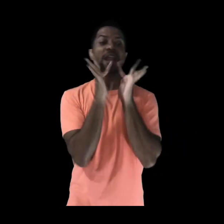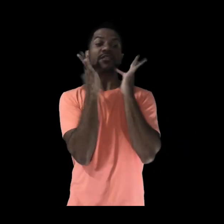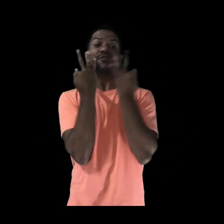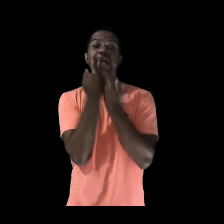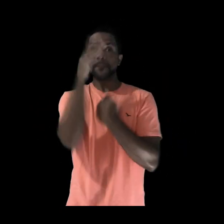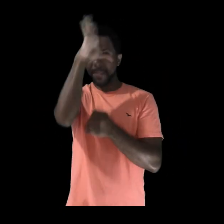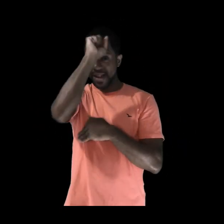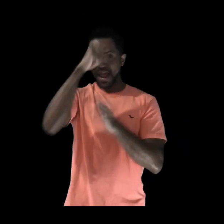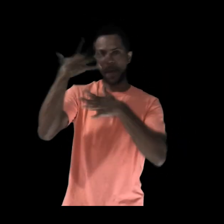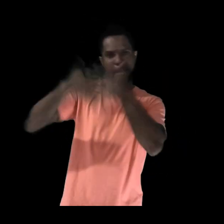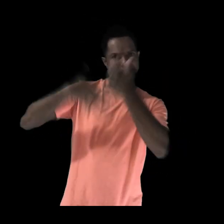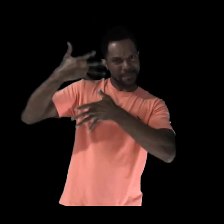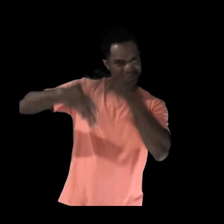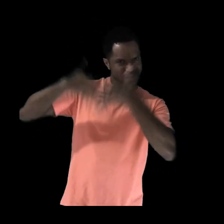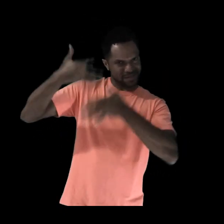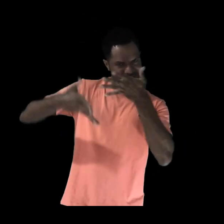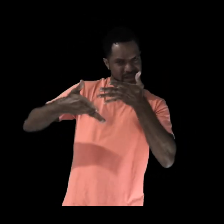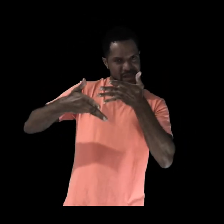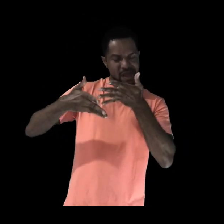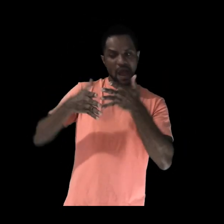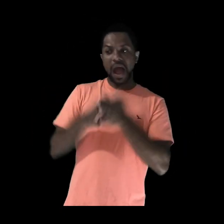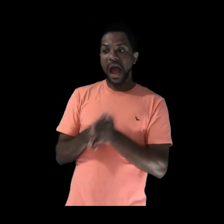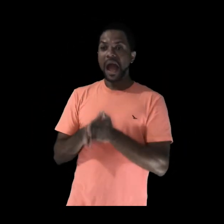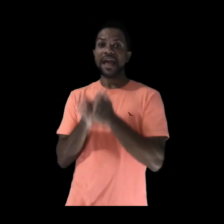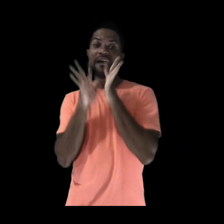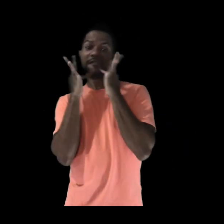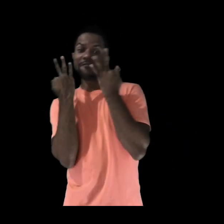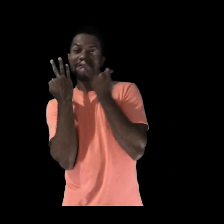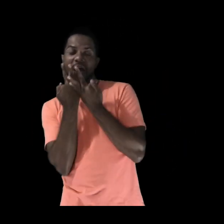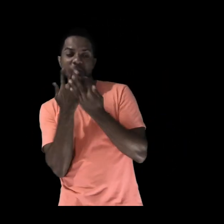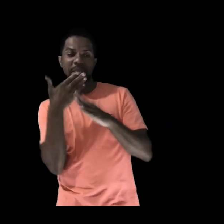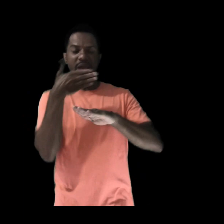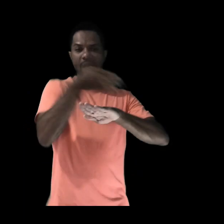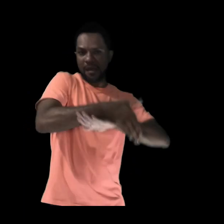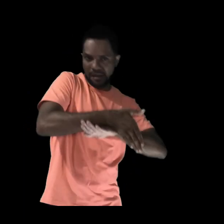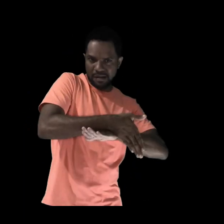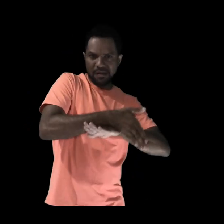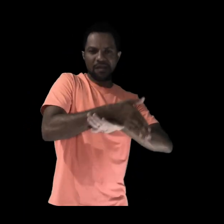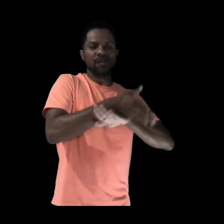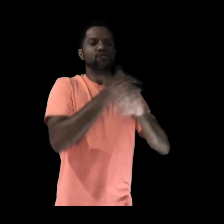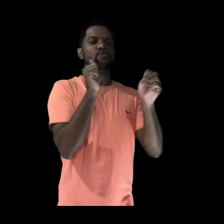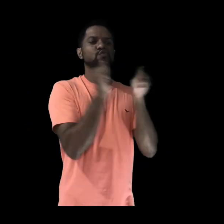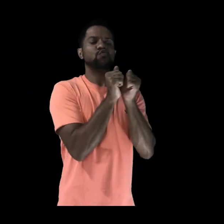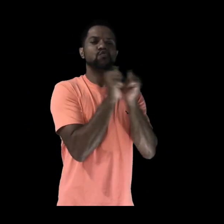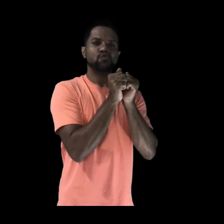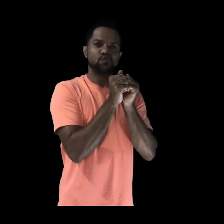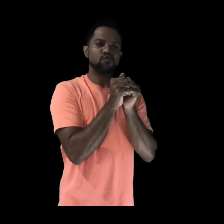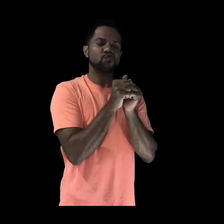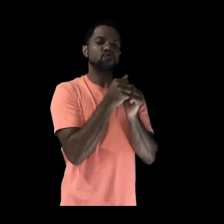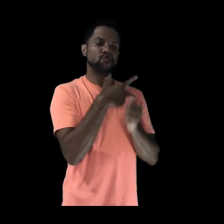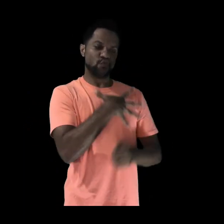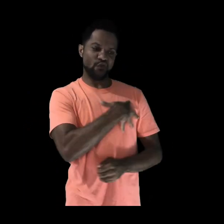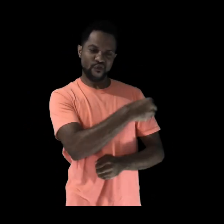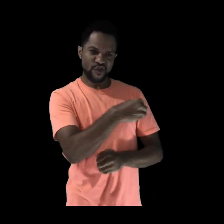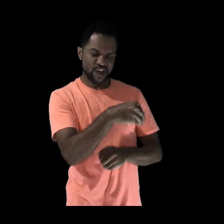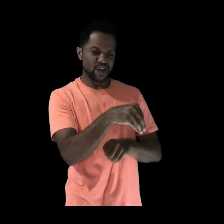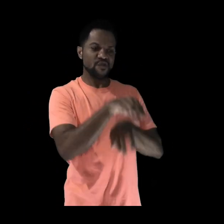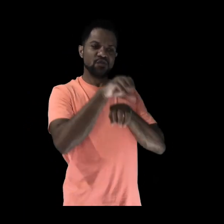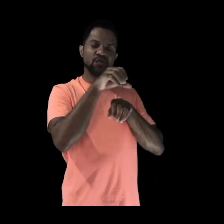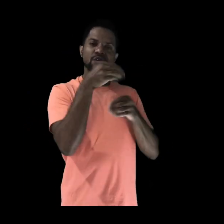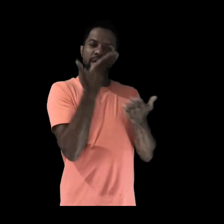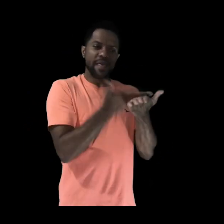para os familiares dessas crianças que estavam nesse processo educacional. Só que, em determinados momentos, esses pais que sabiam a